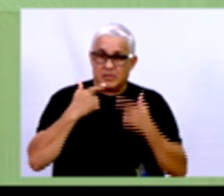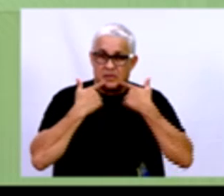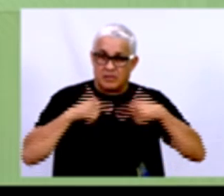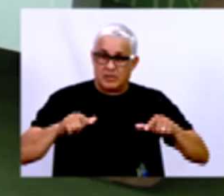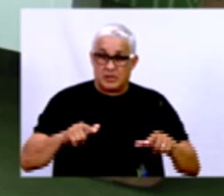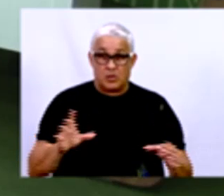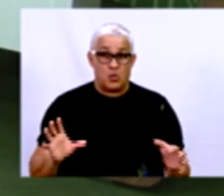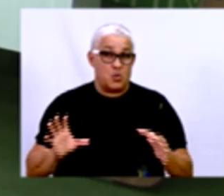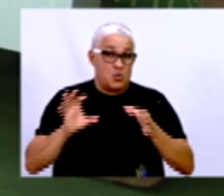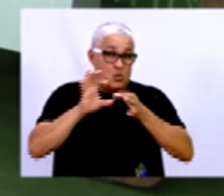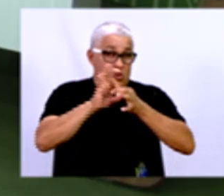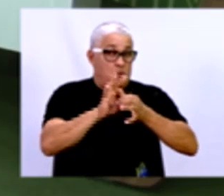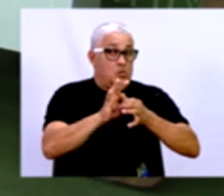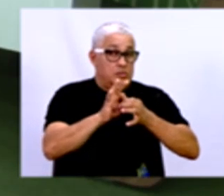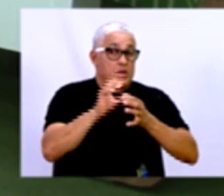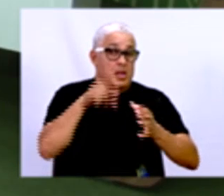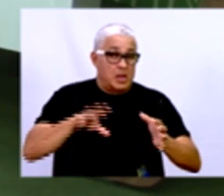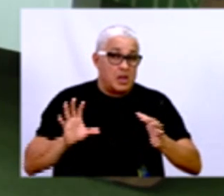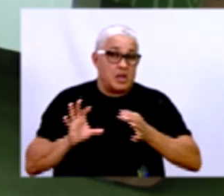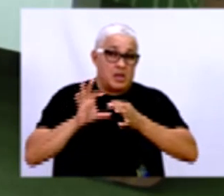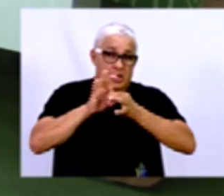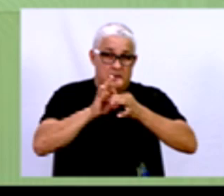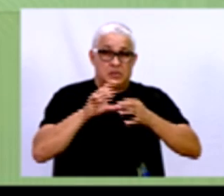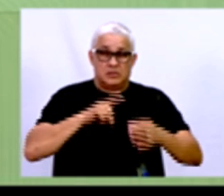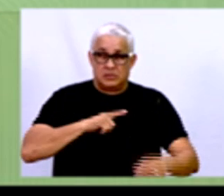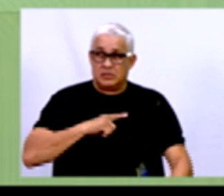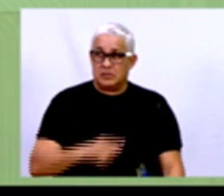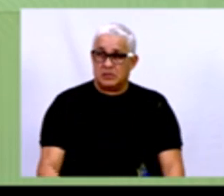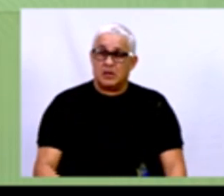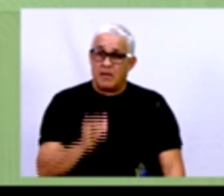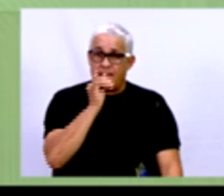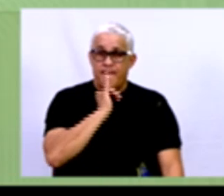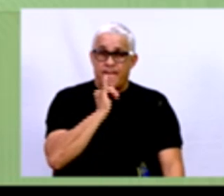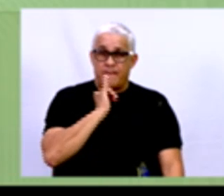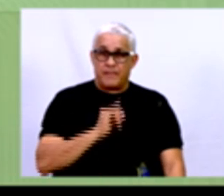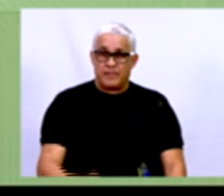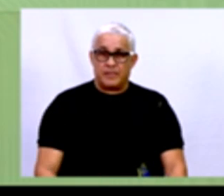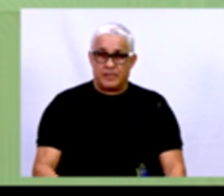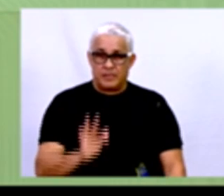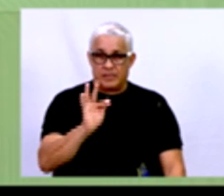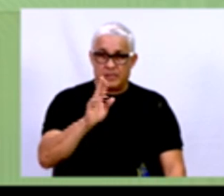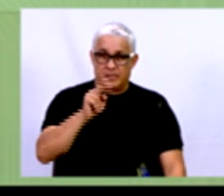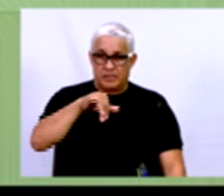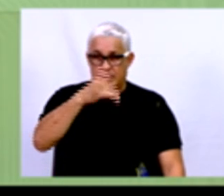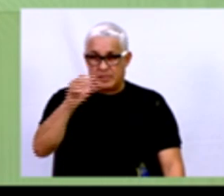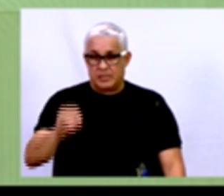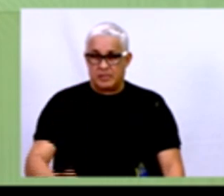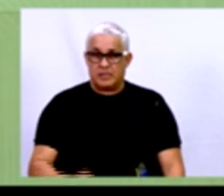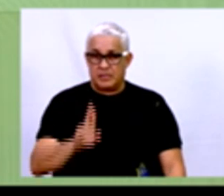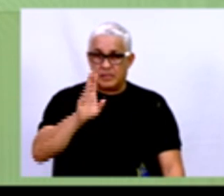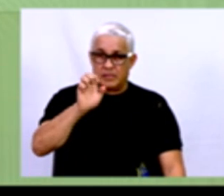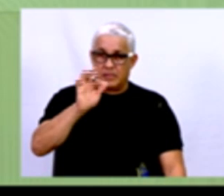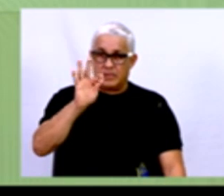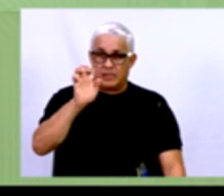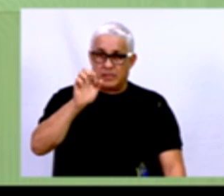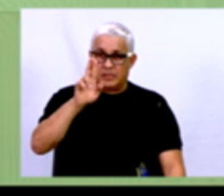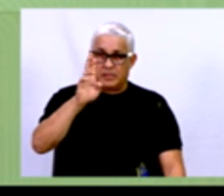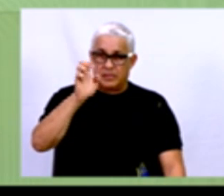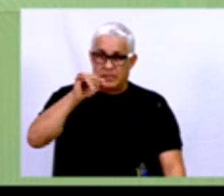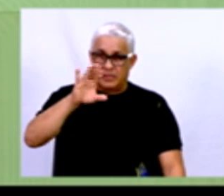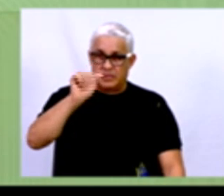contexto, não é o referente. Então, nós temos ali um exemplo de função referencial, porque o